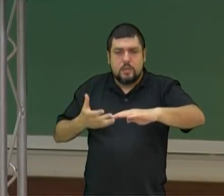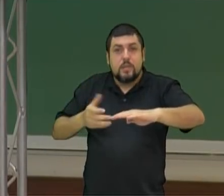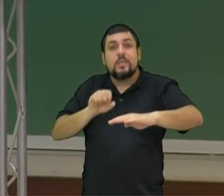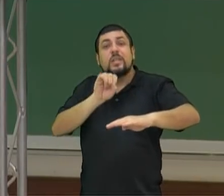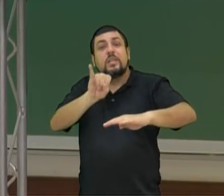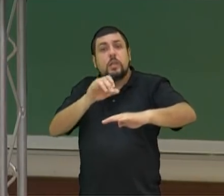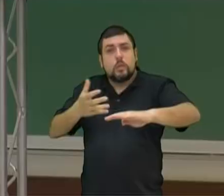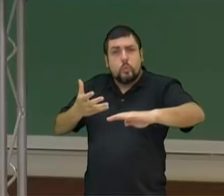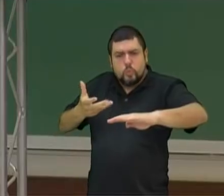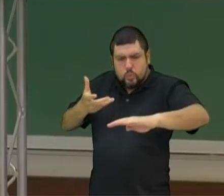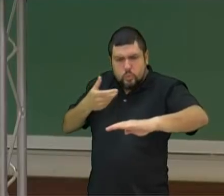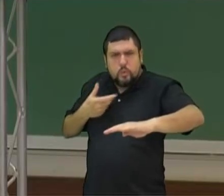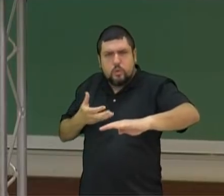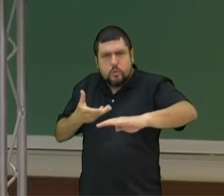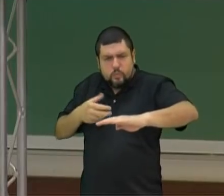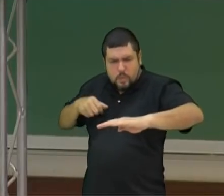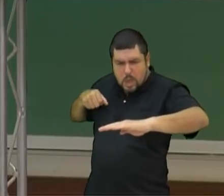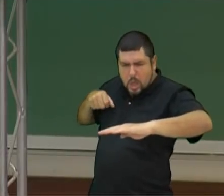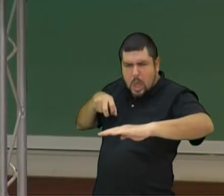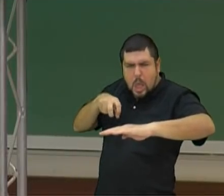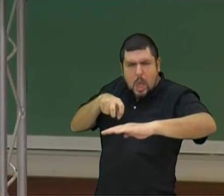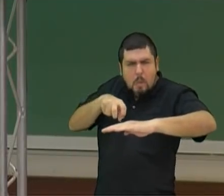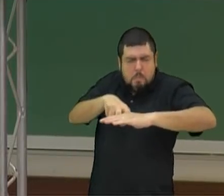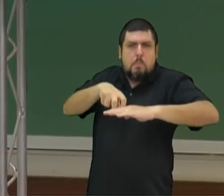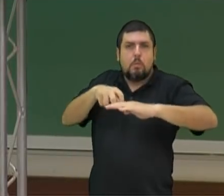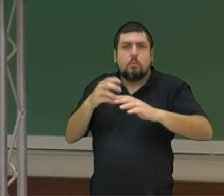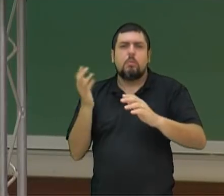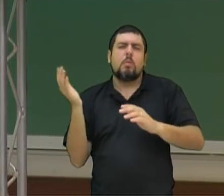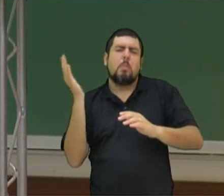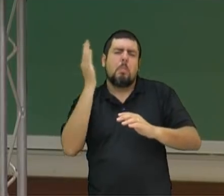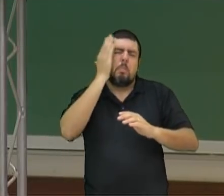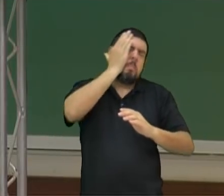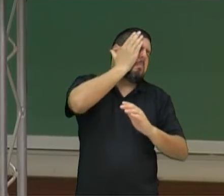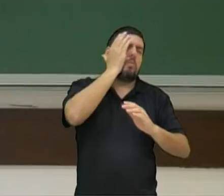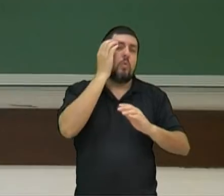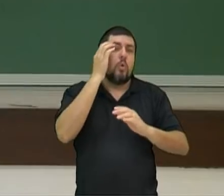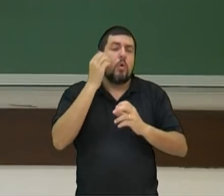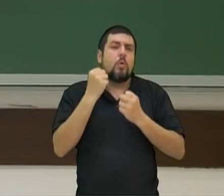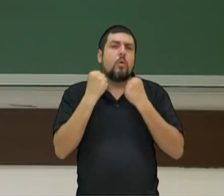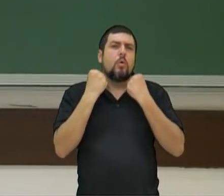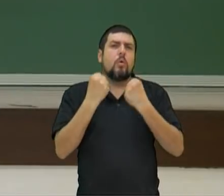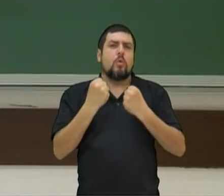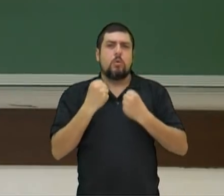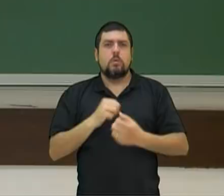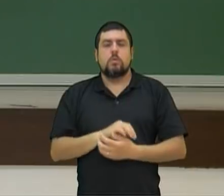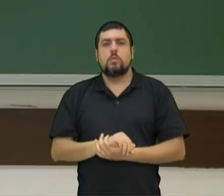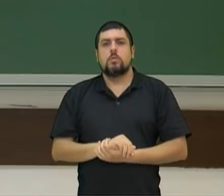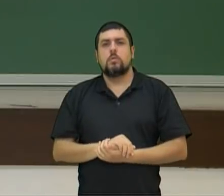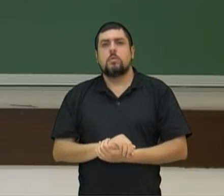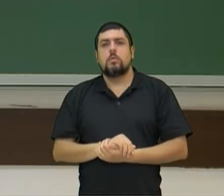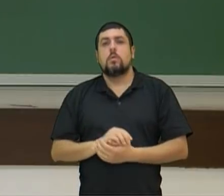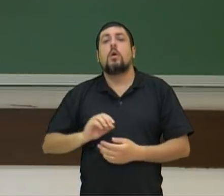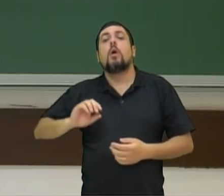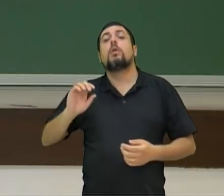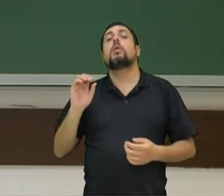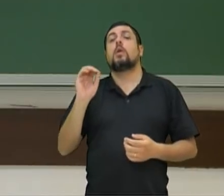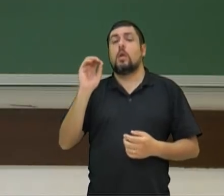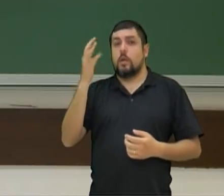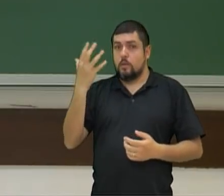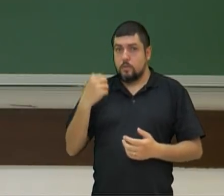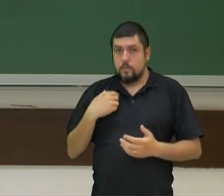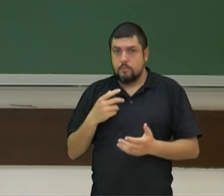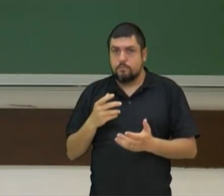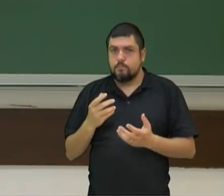velocidade, o impacto na caixa craniana. Então, provavelmente, vamos dizer